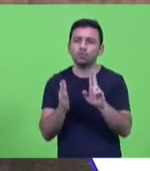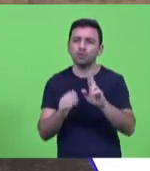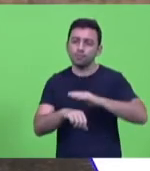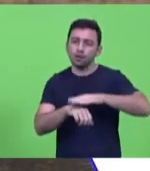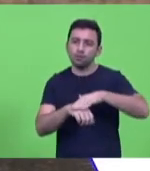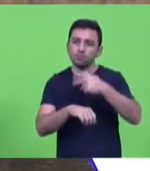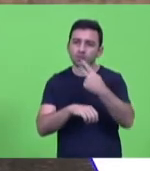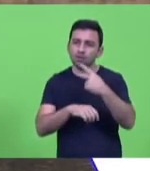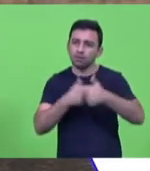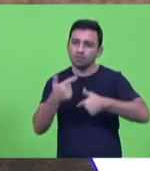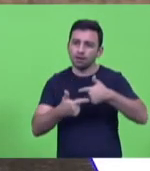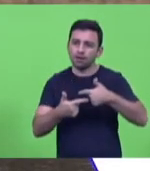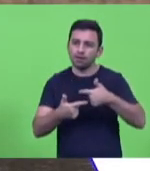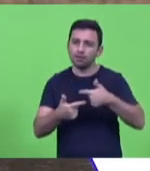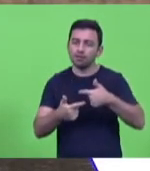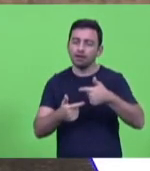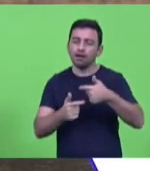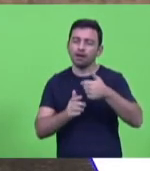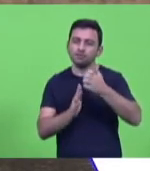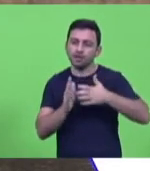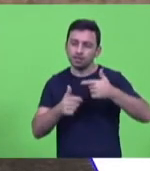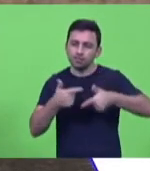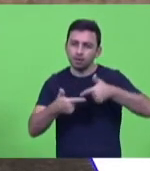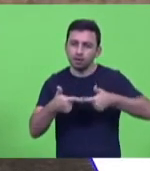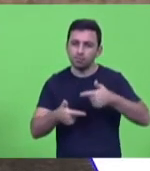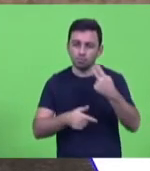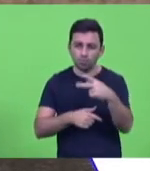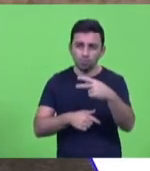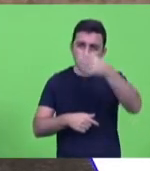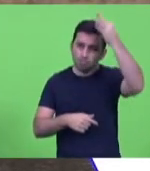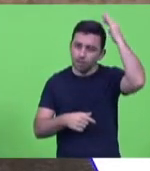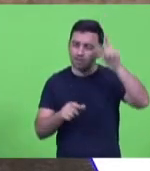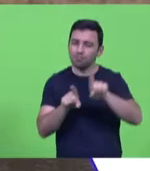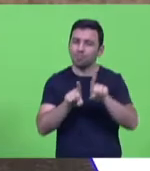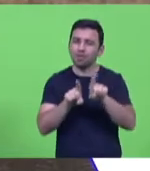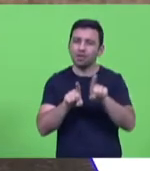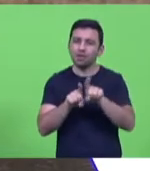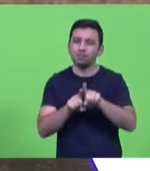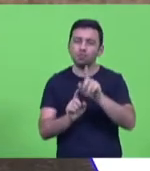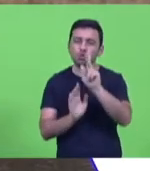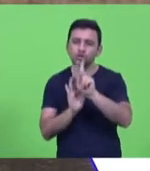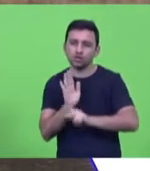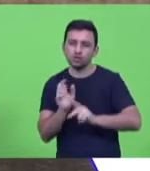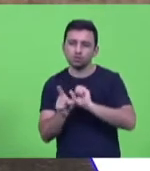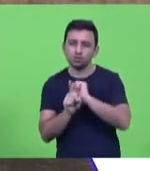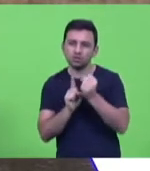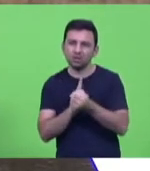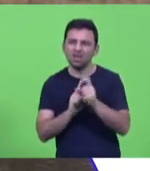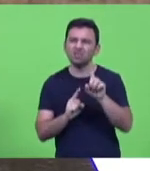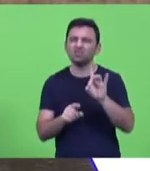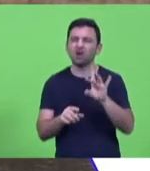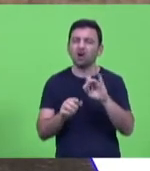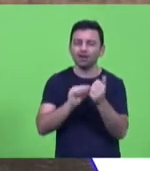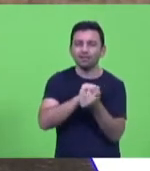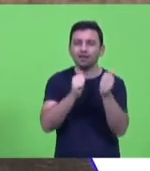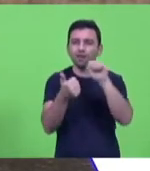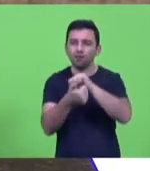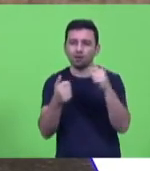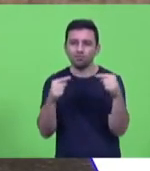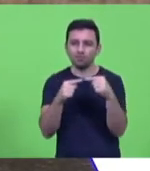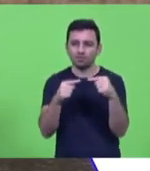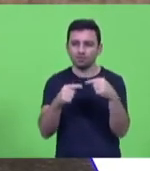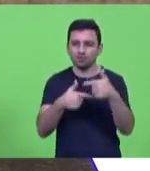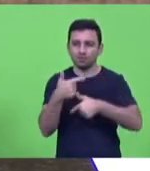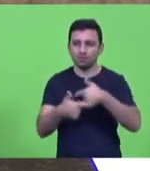fala atividades de bombeiro e projetos sociais. Então, abrange mais atividades que eles... É para adequar as atividades que eles fazem